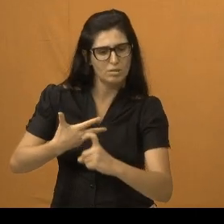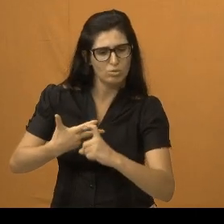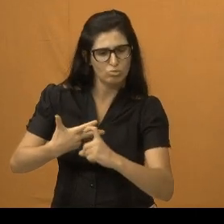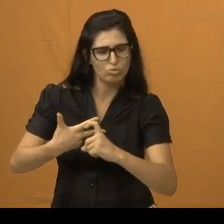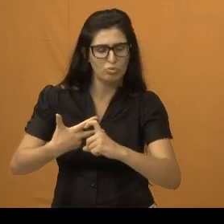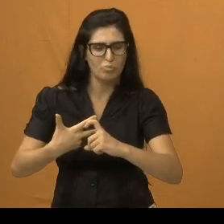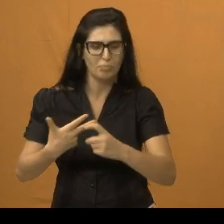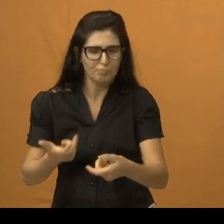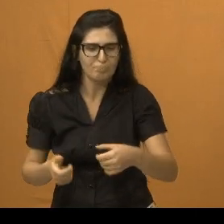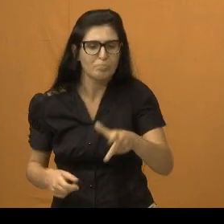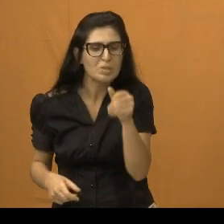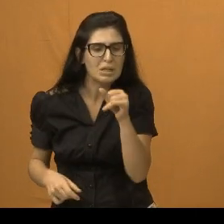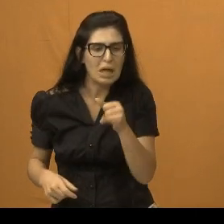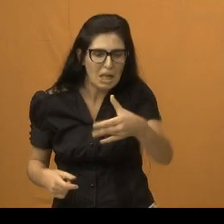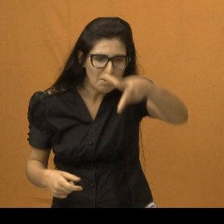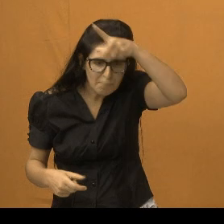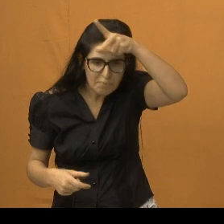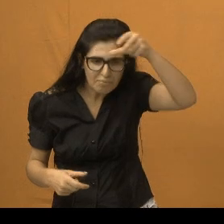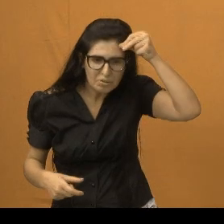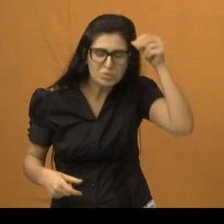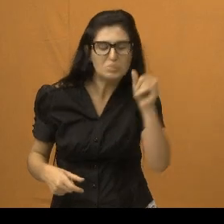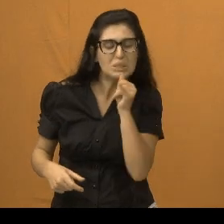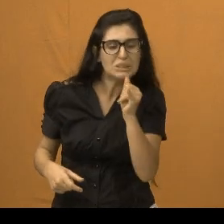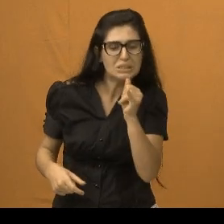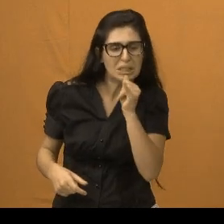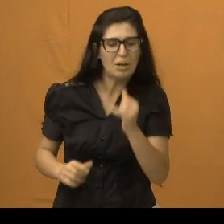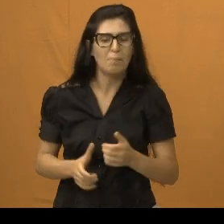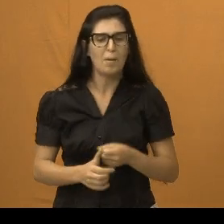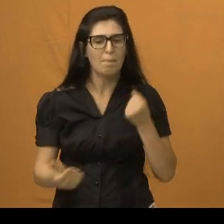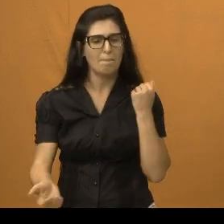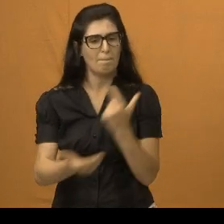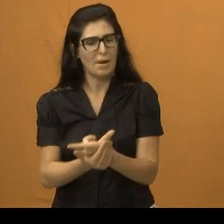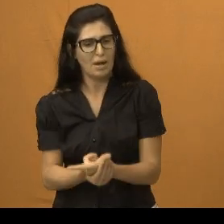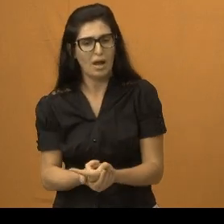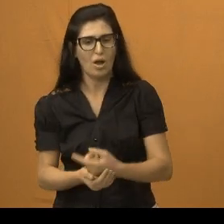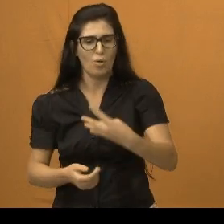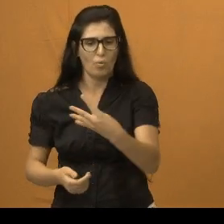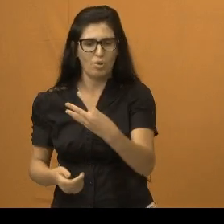Prefeitura, né, foi colocado como resto a pagar em 2016